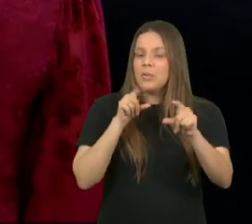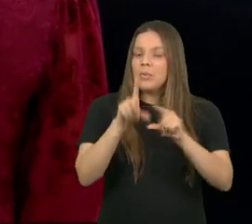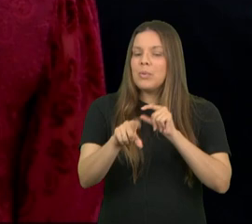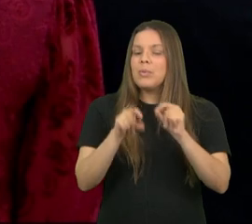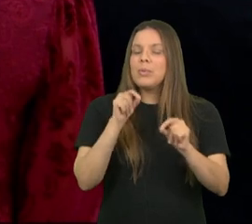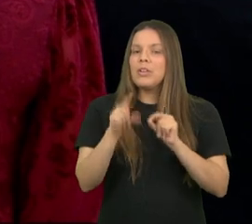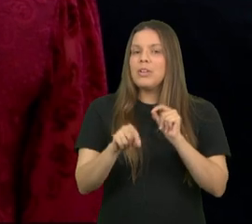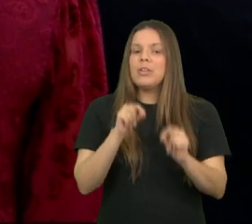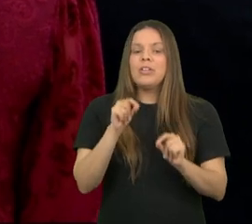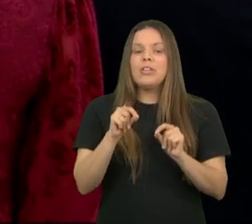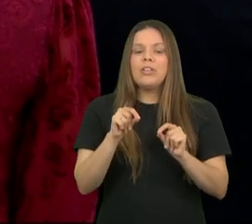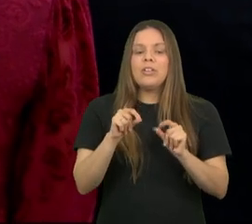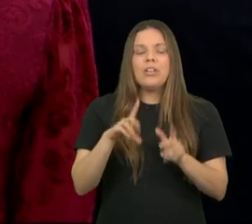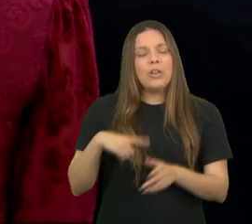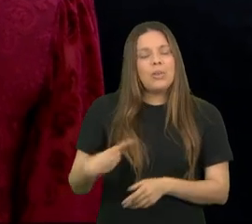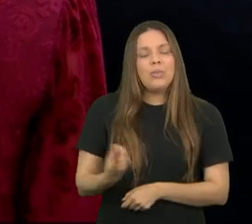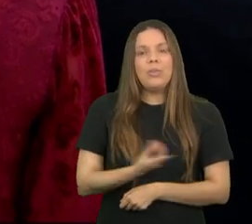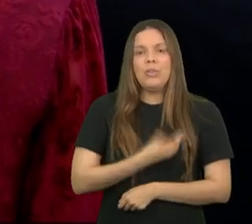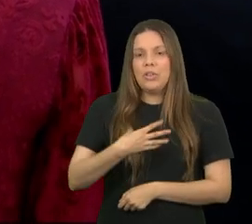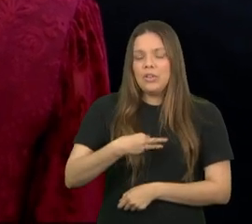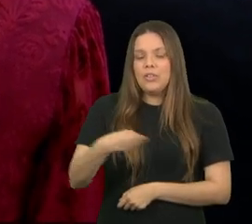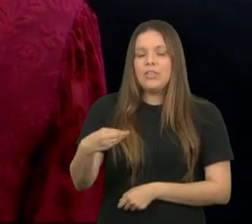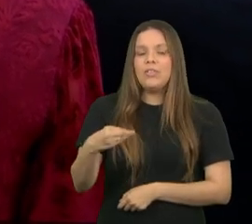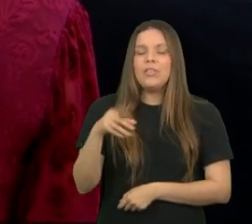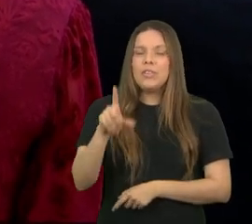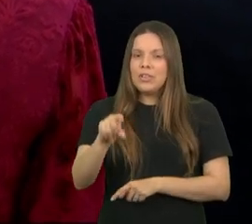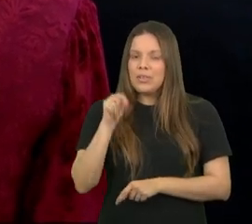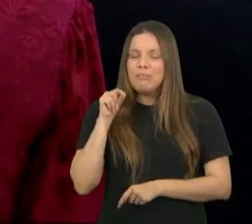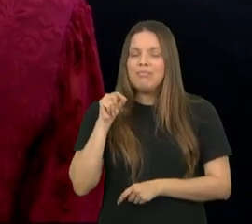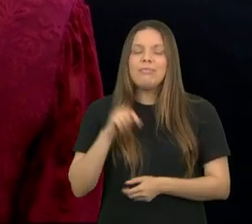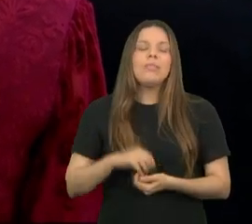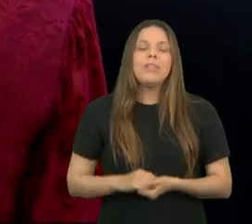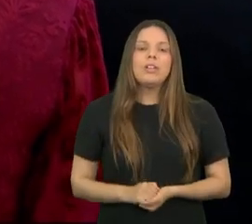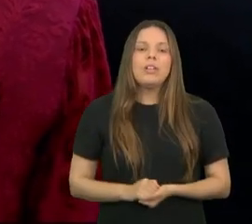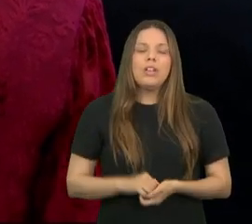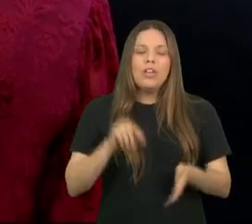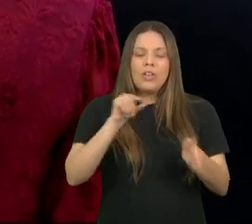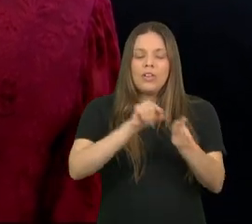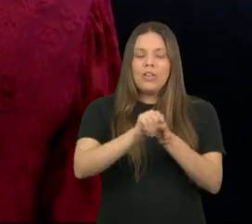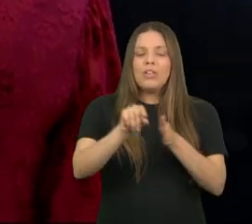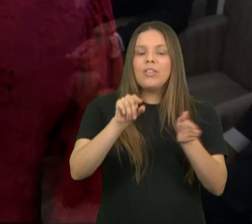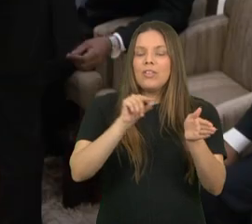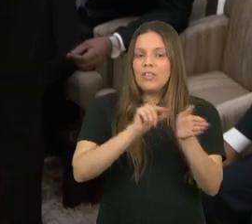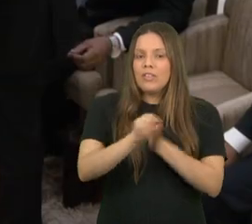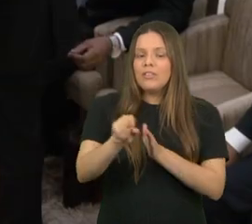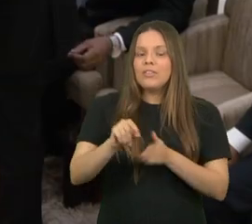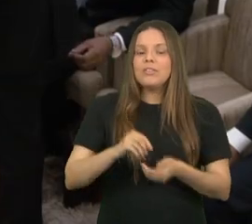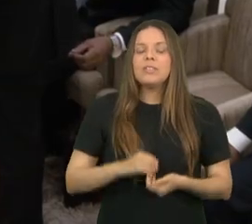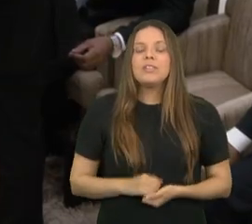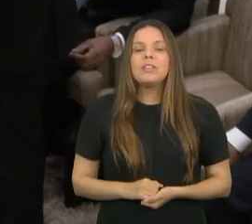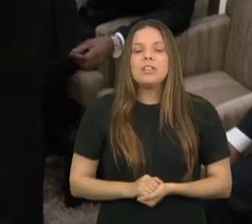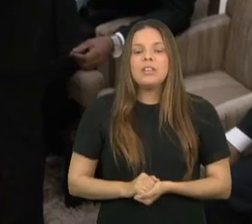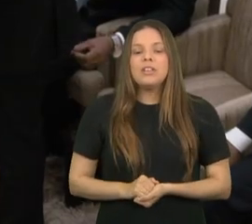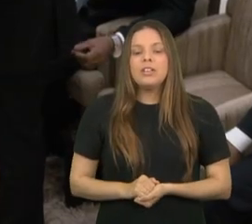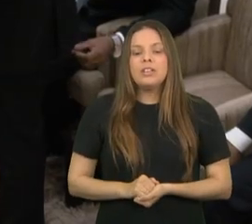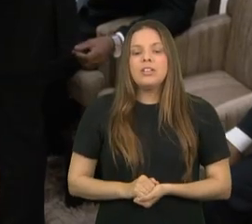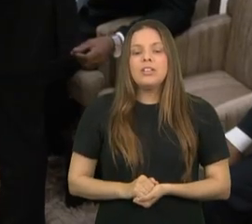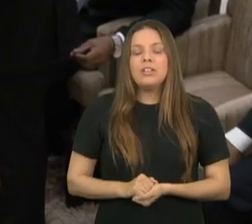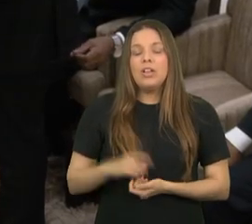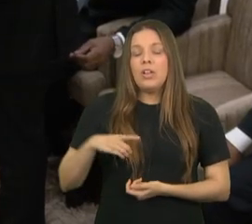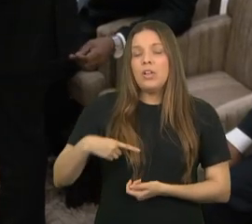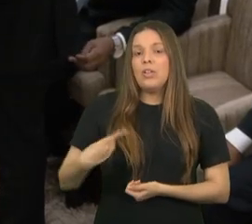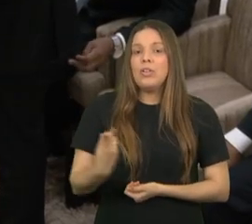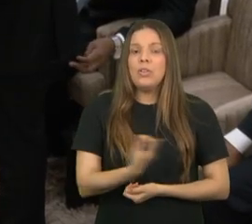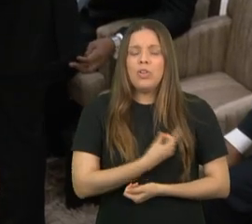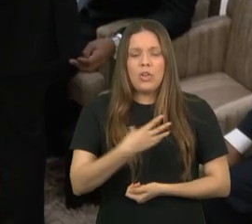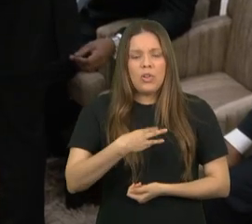E nós pedimos a ele que fizesse também o outro versículo, que é o versículo que nossos filhos